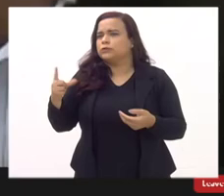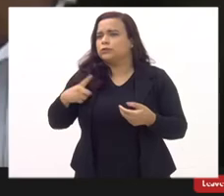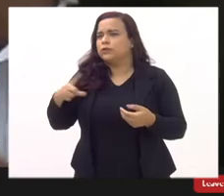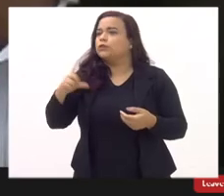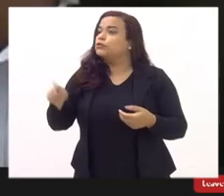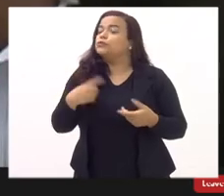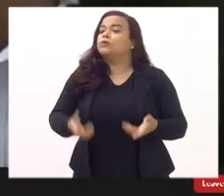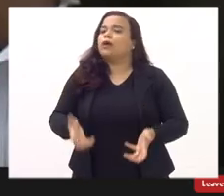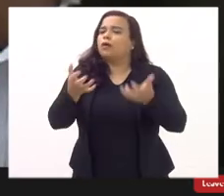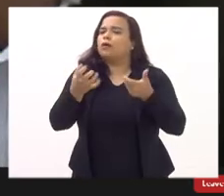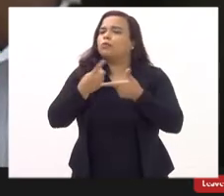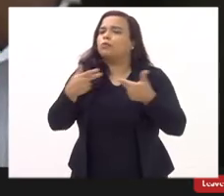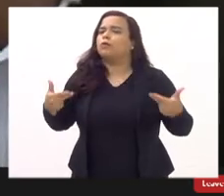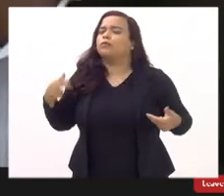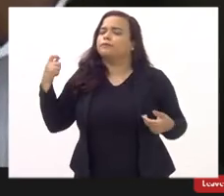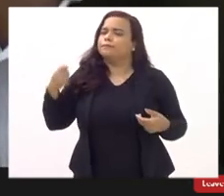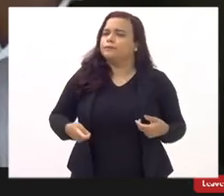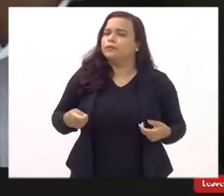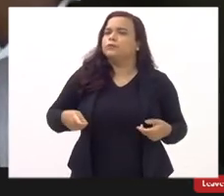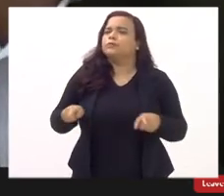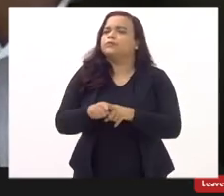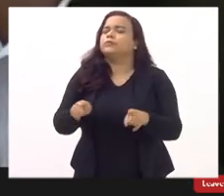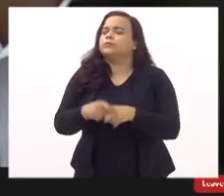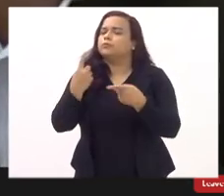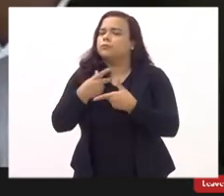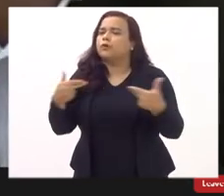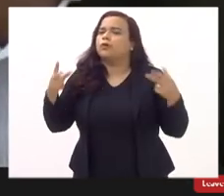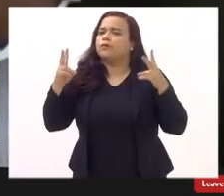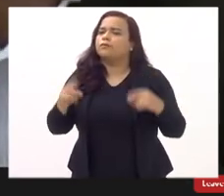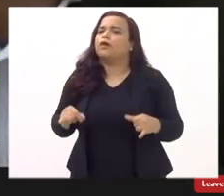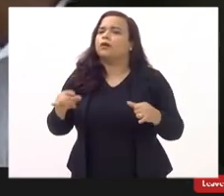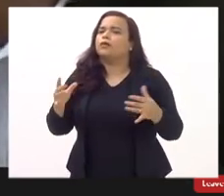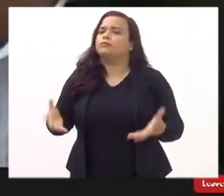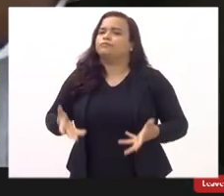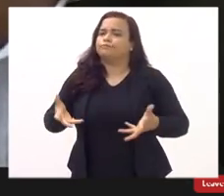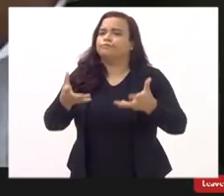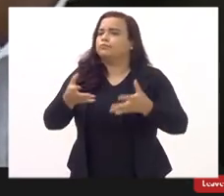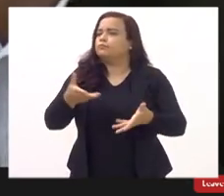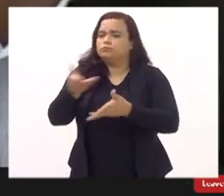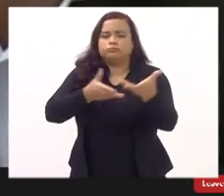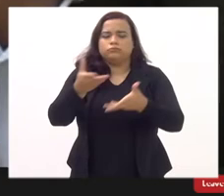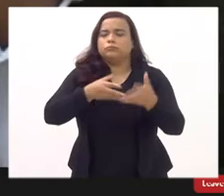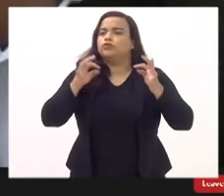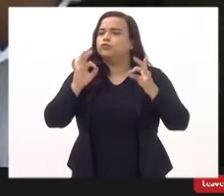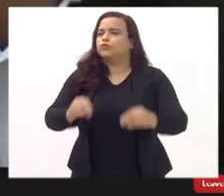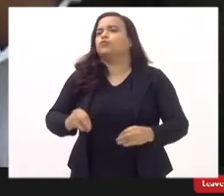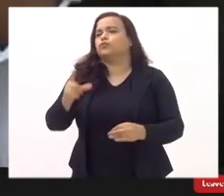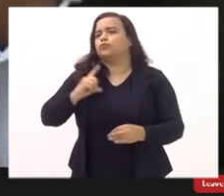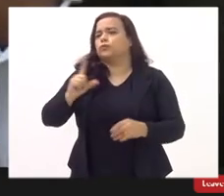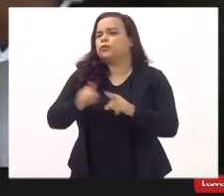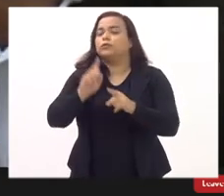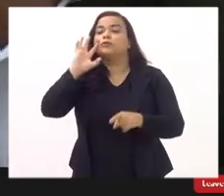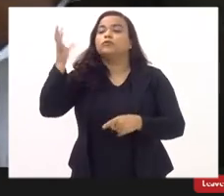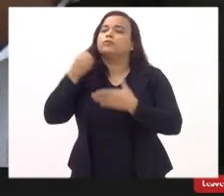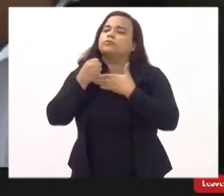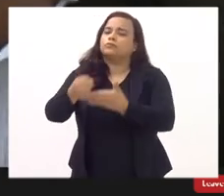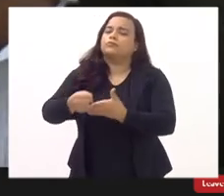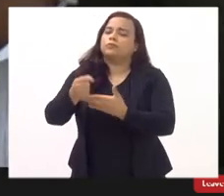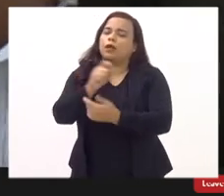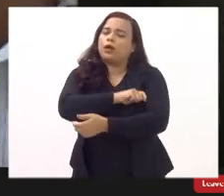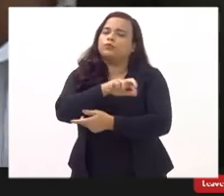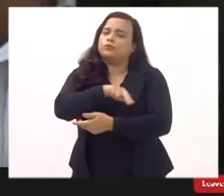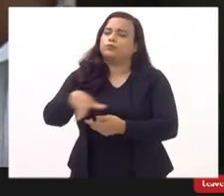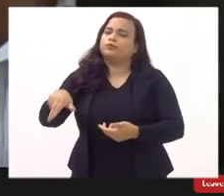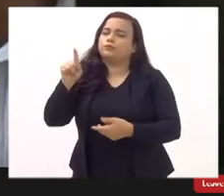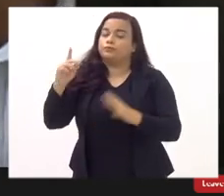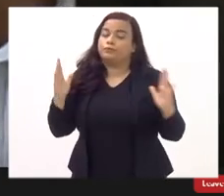algo consistente, algo que realmente vá atender a todos e que seja uma solução para os nossos alunos. Esse